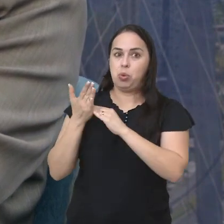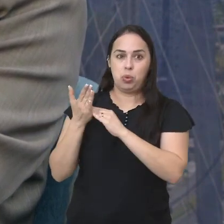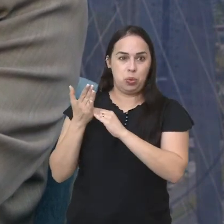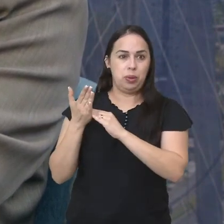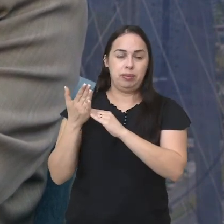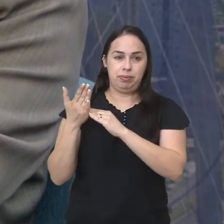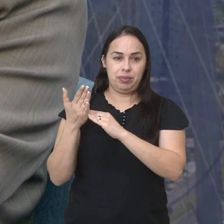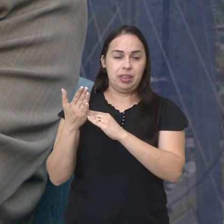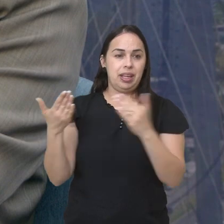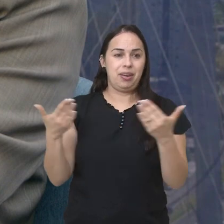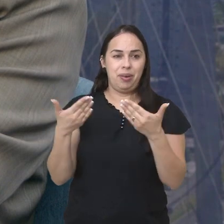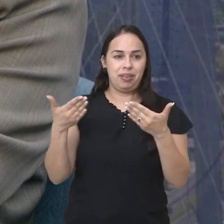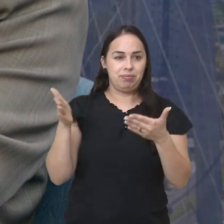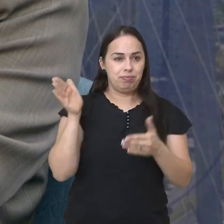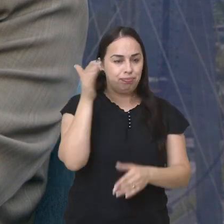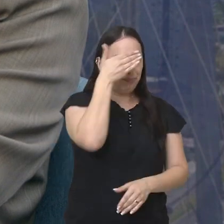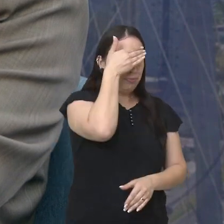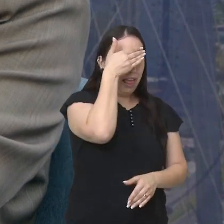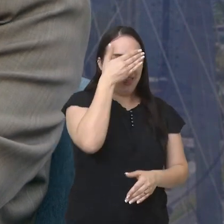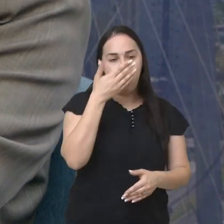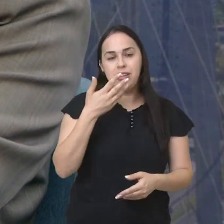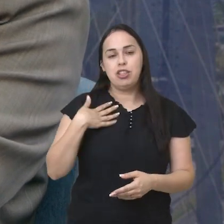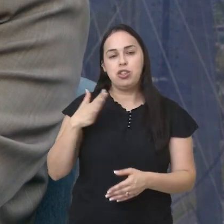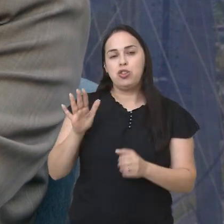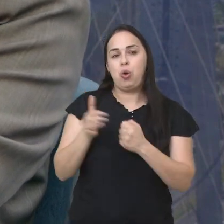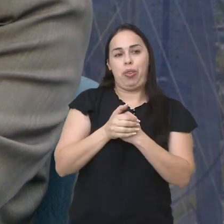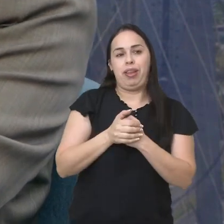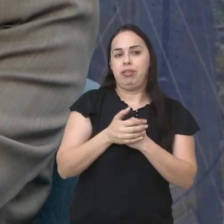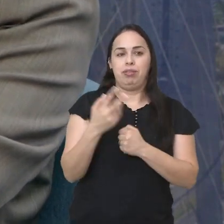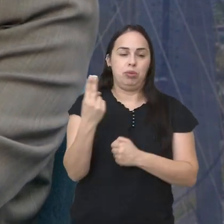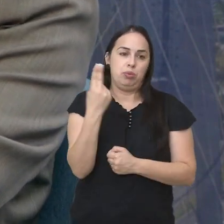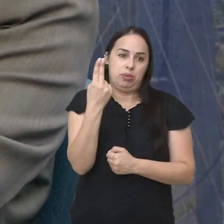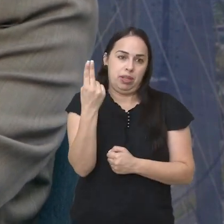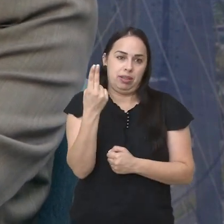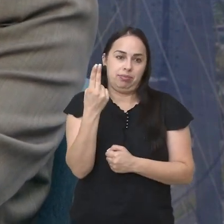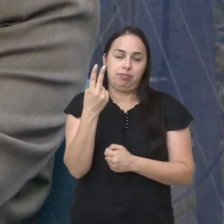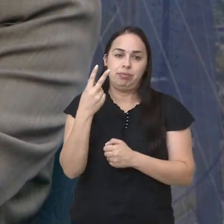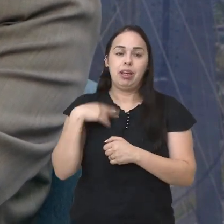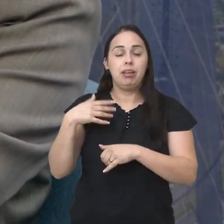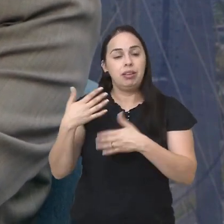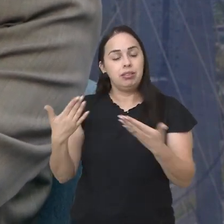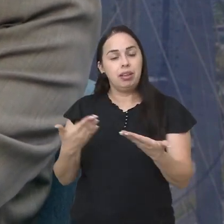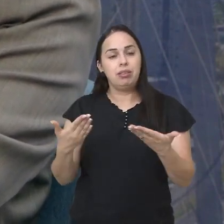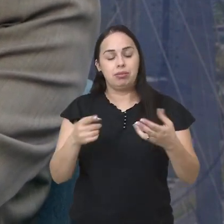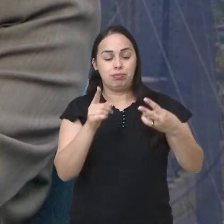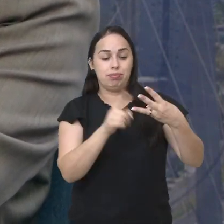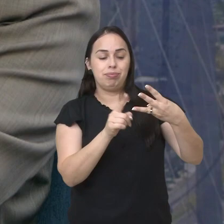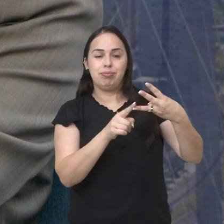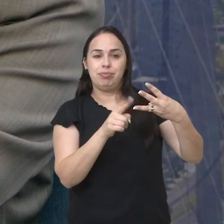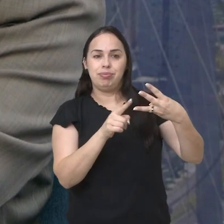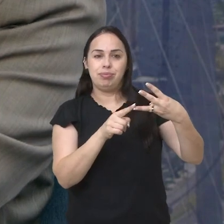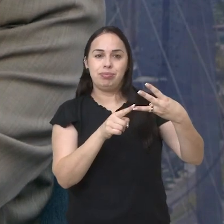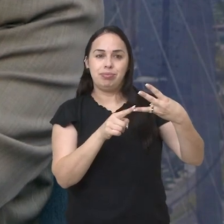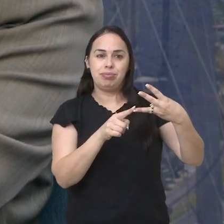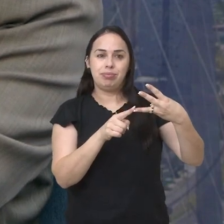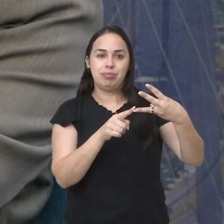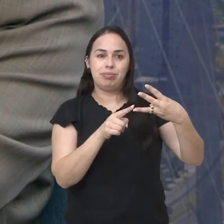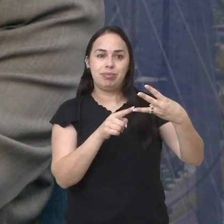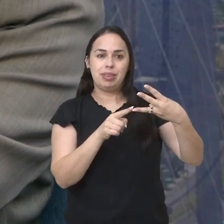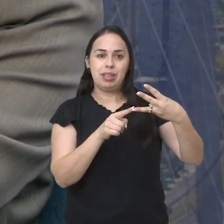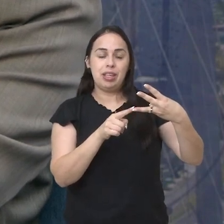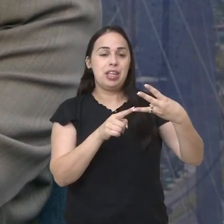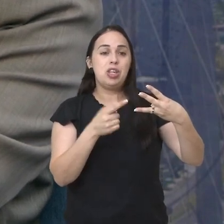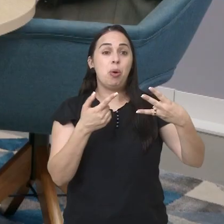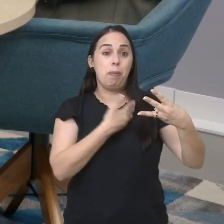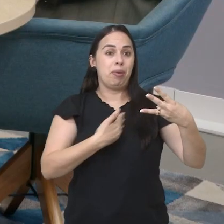consegue tampar os olhos para ele. E aí o terceiro setor mais uma vez abraça algo que você não consegue enxergar no poder público,